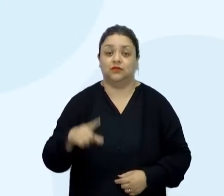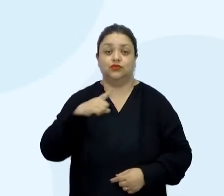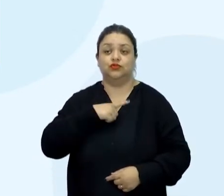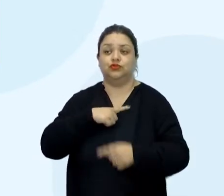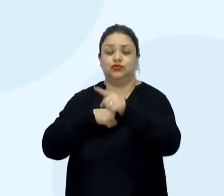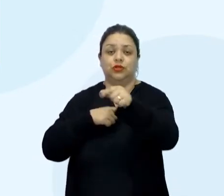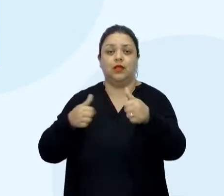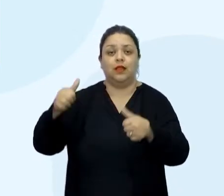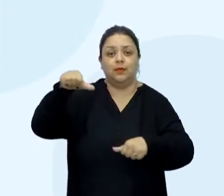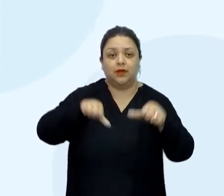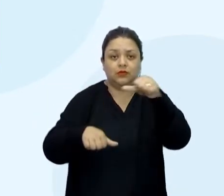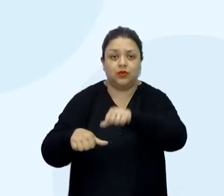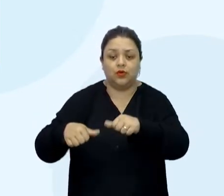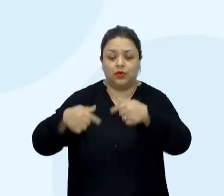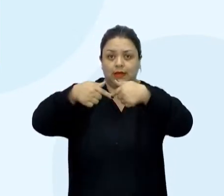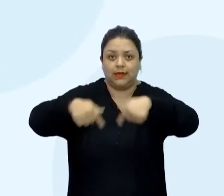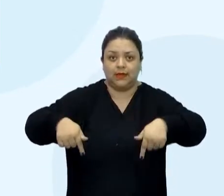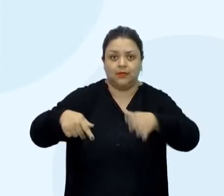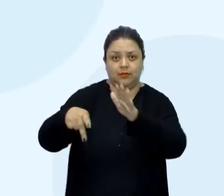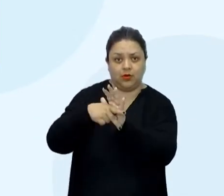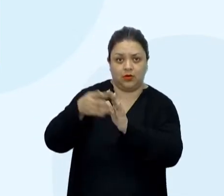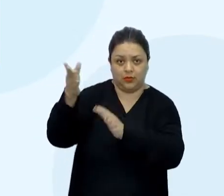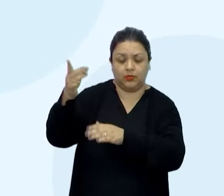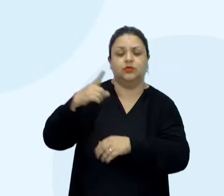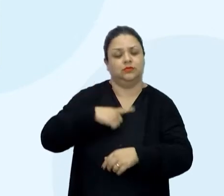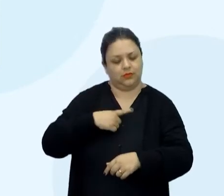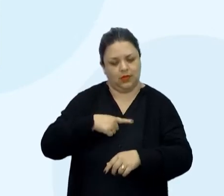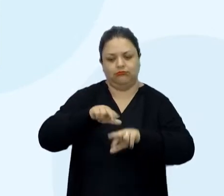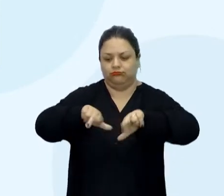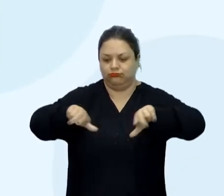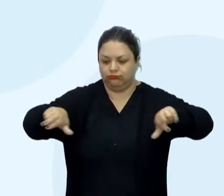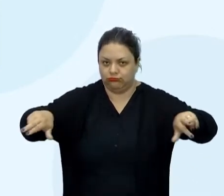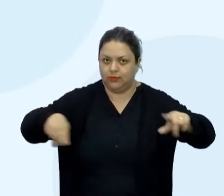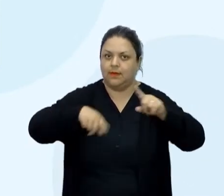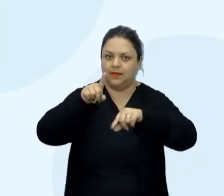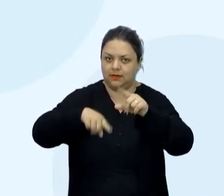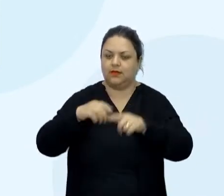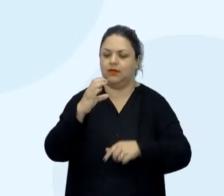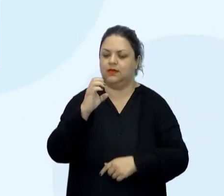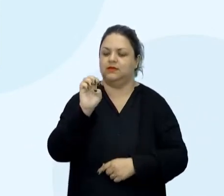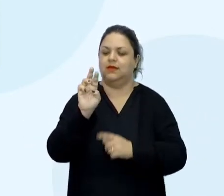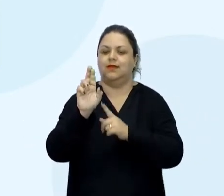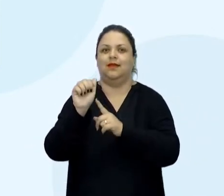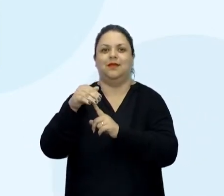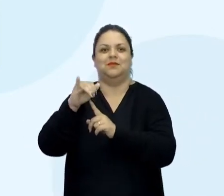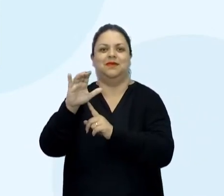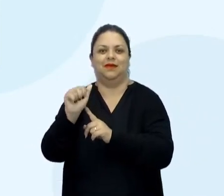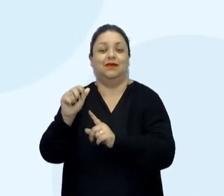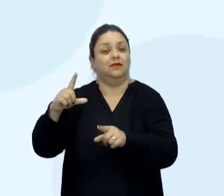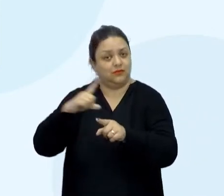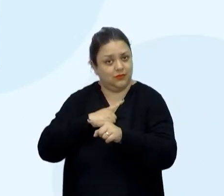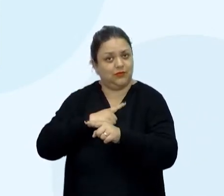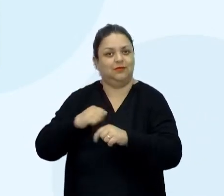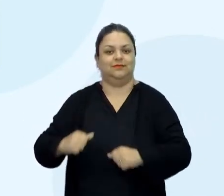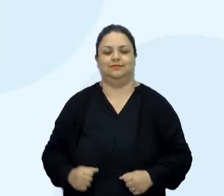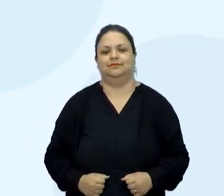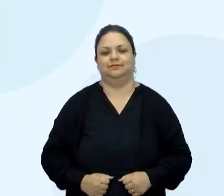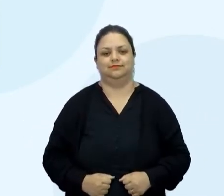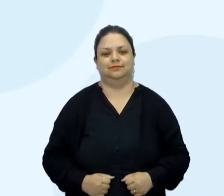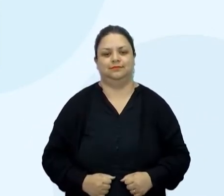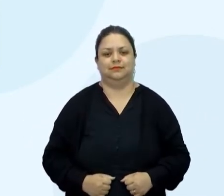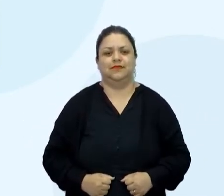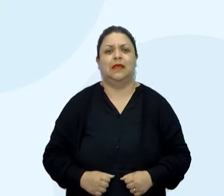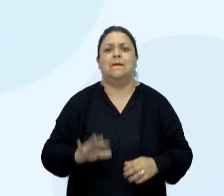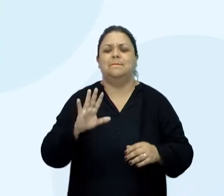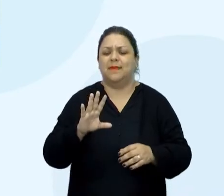bom? Então tem diversas aí utilizações aí do material cerâmico. E qual é a base aí desse material cerâmico? Qual é a matéria-prima?